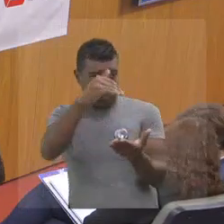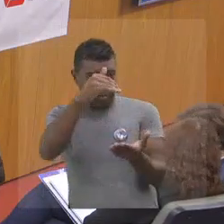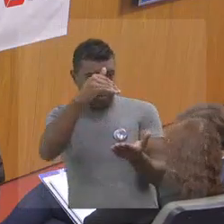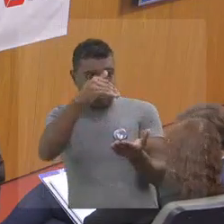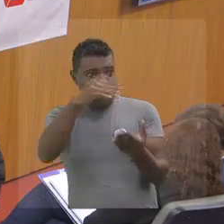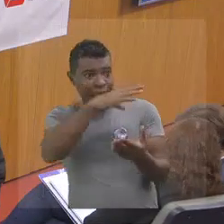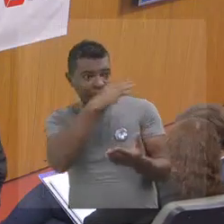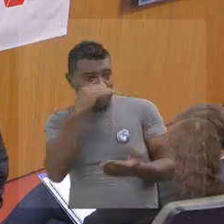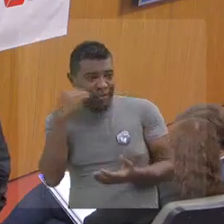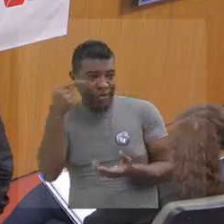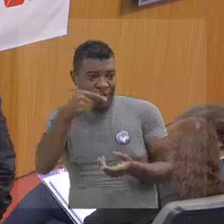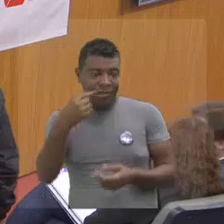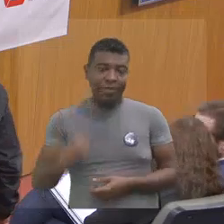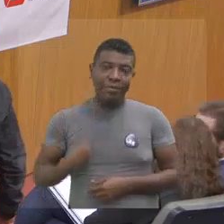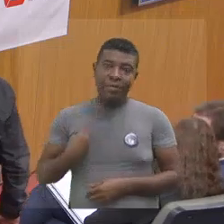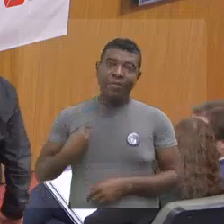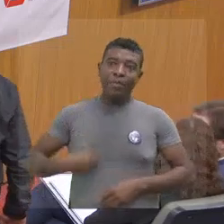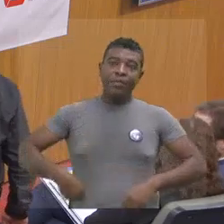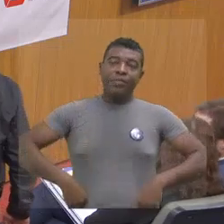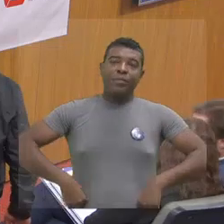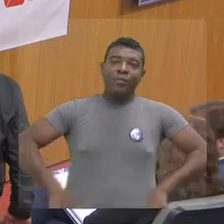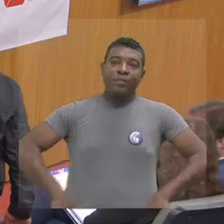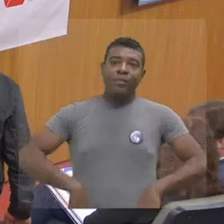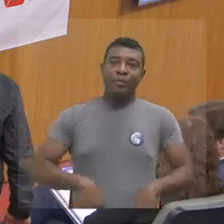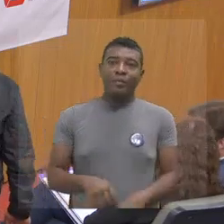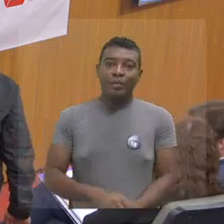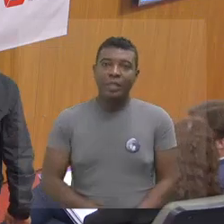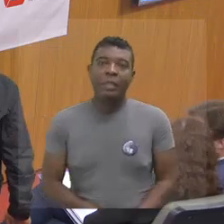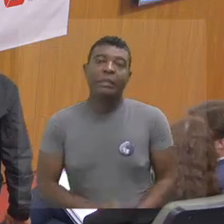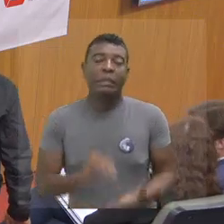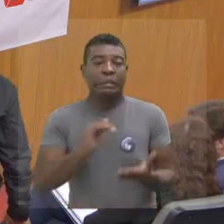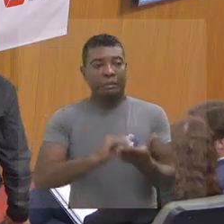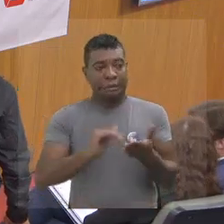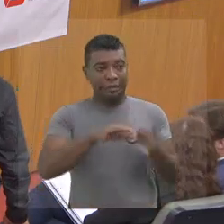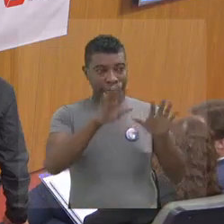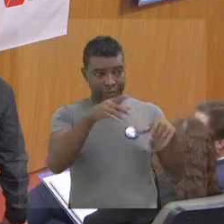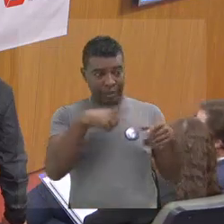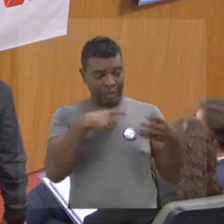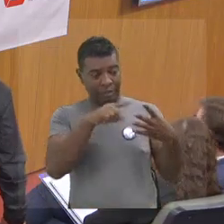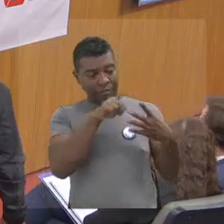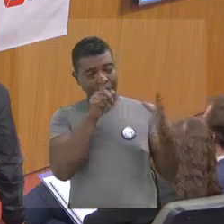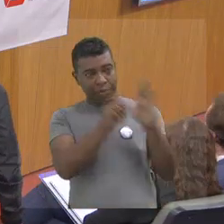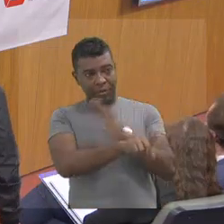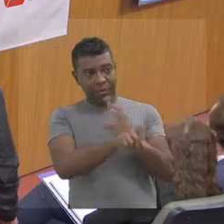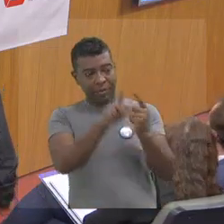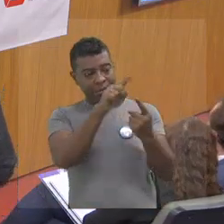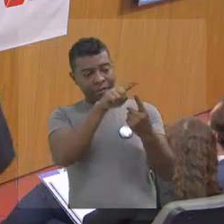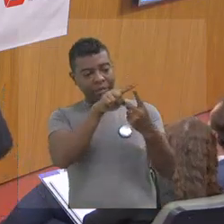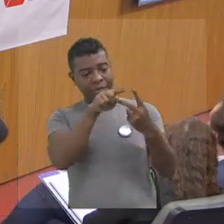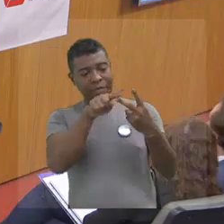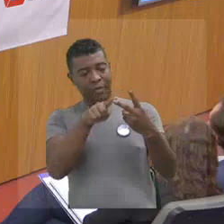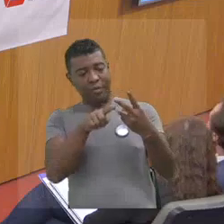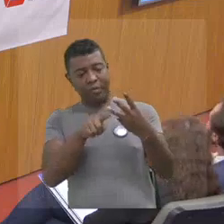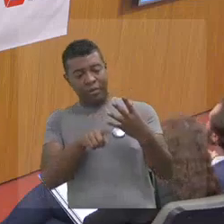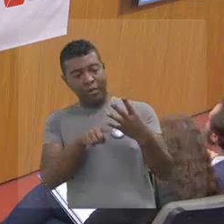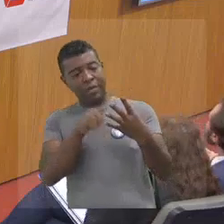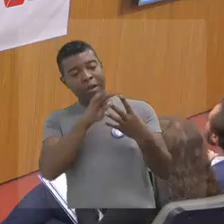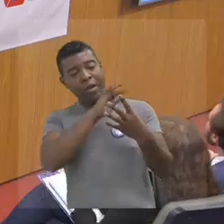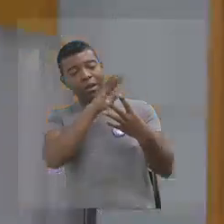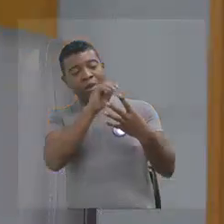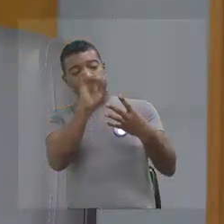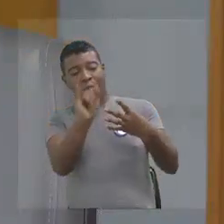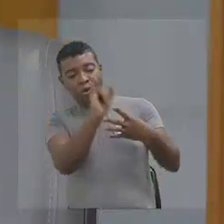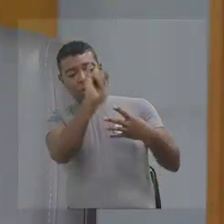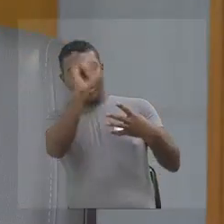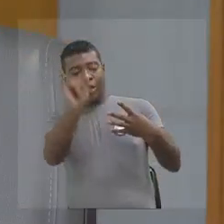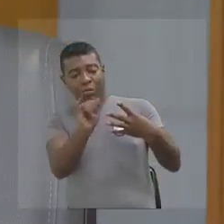secretária Eu tenho quatro perguntas para fazer todas elas têm um nível de importância considerável apesar de